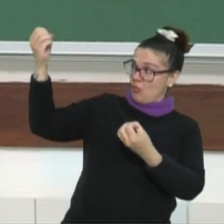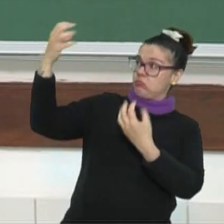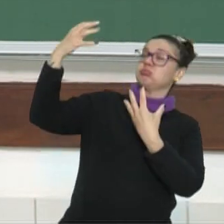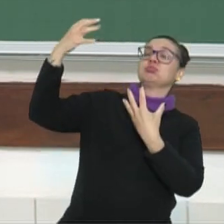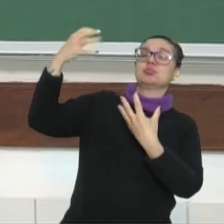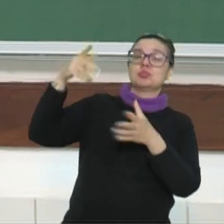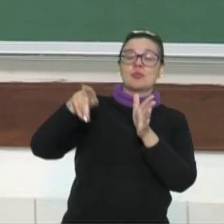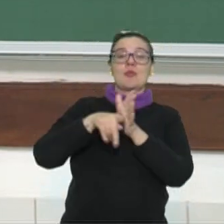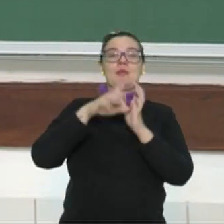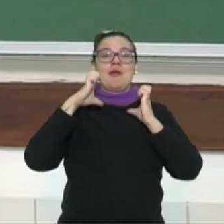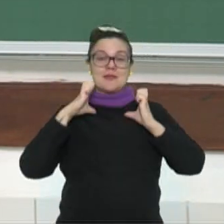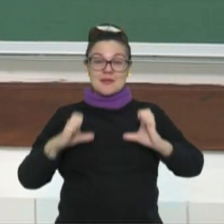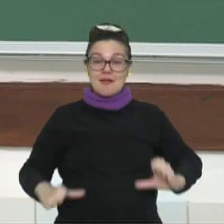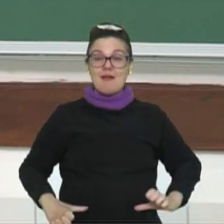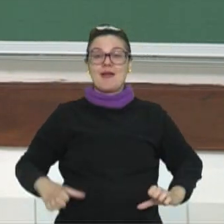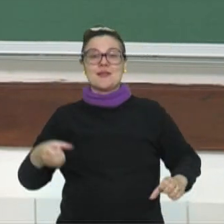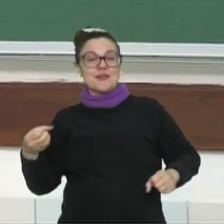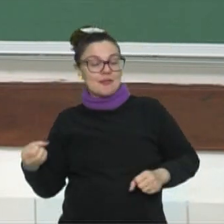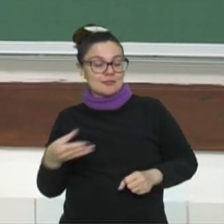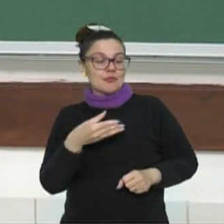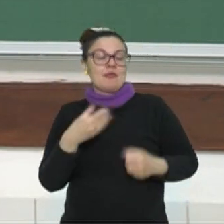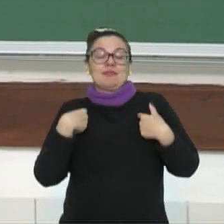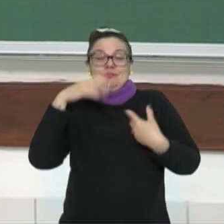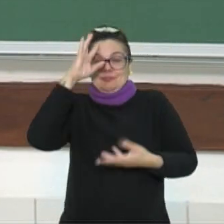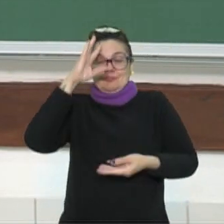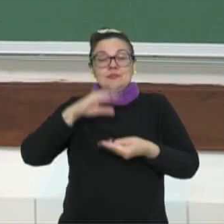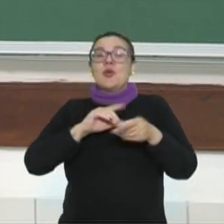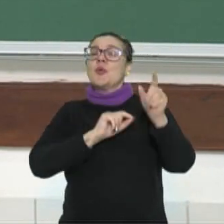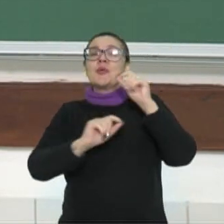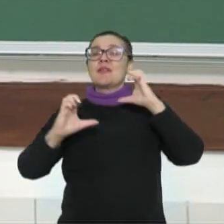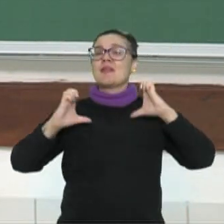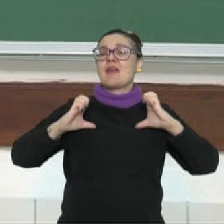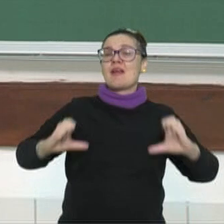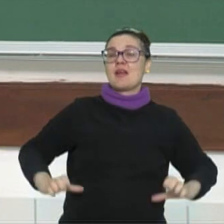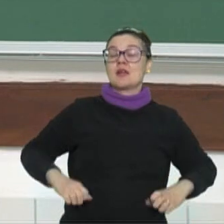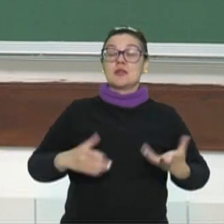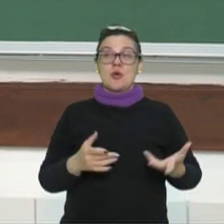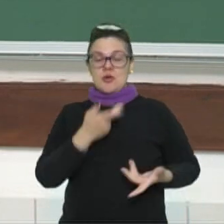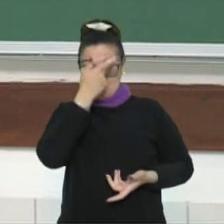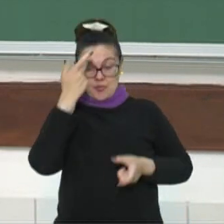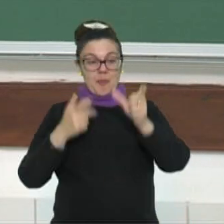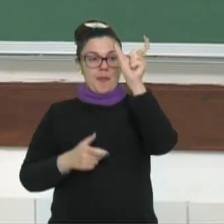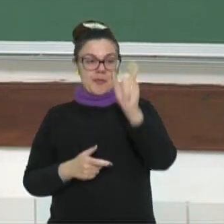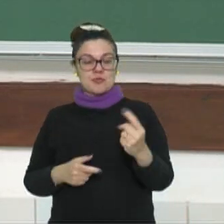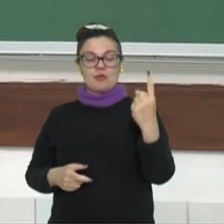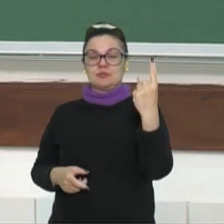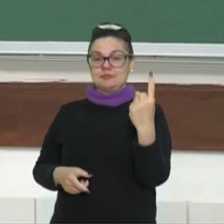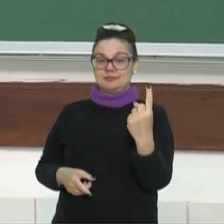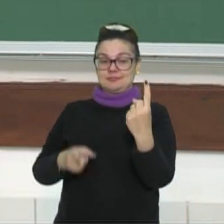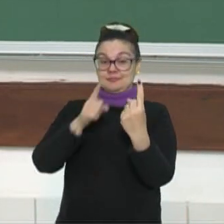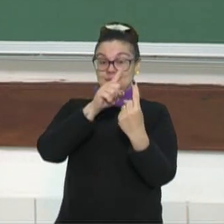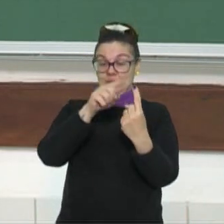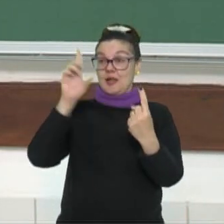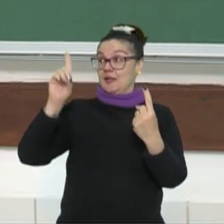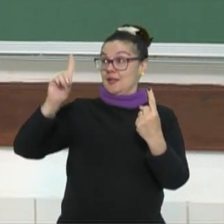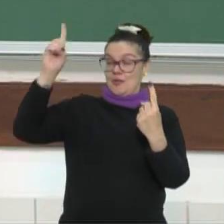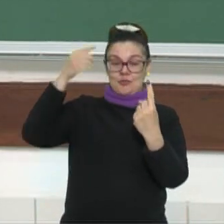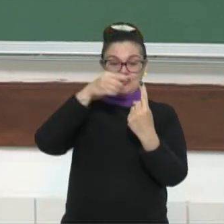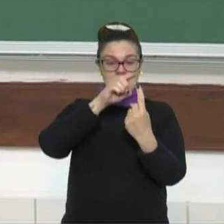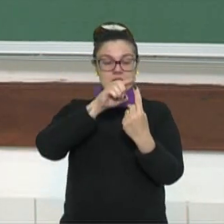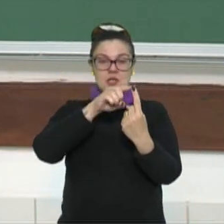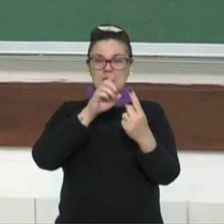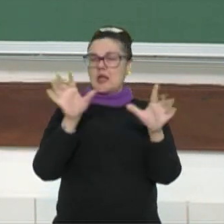nesse modelo de ética, nessa forma de entender a ética. Deus pega lá o ser humaninho, que nesse conceito é entendido